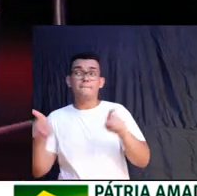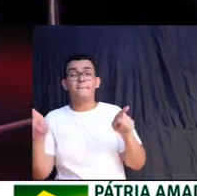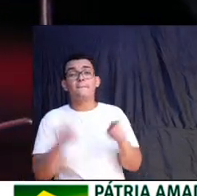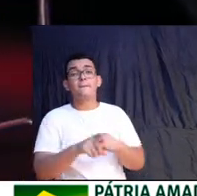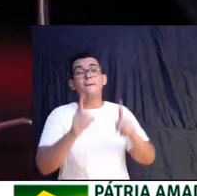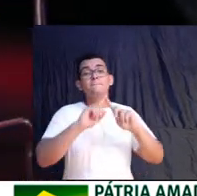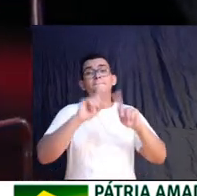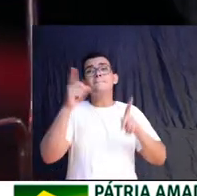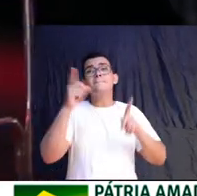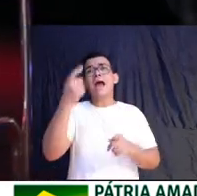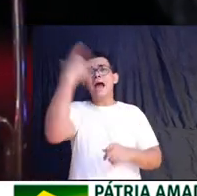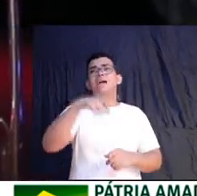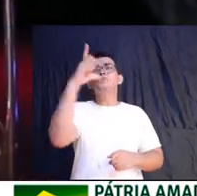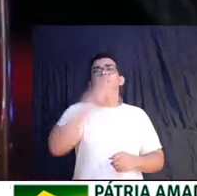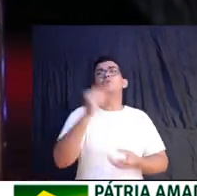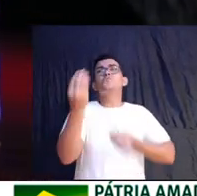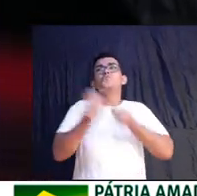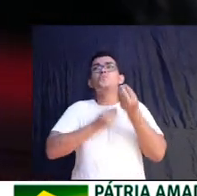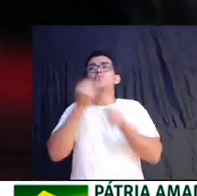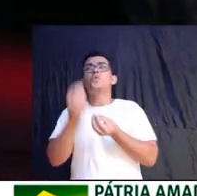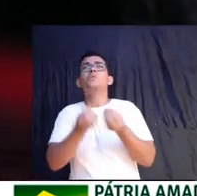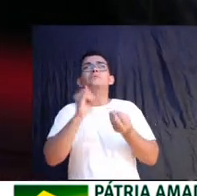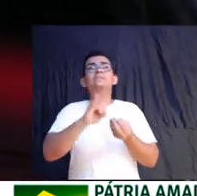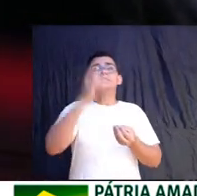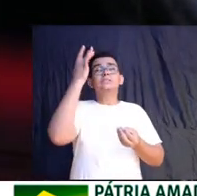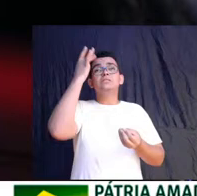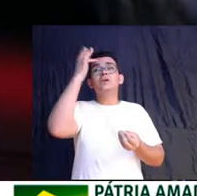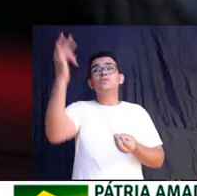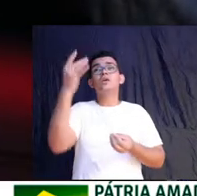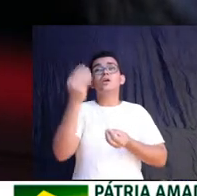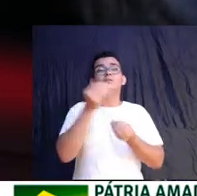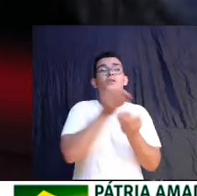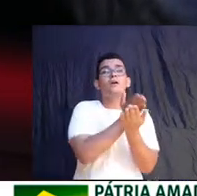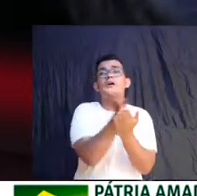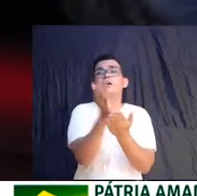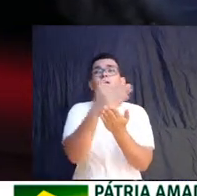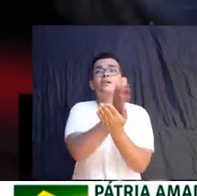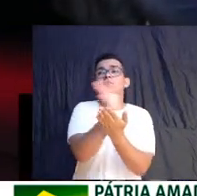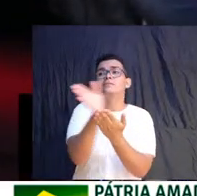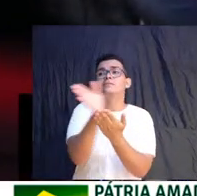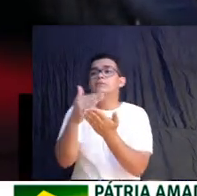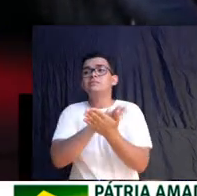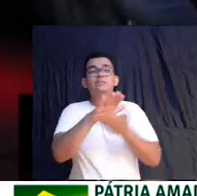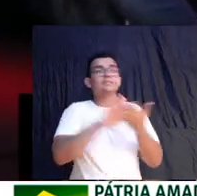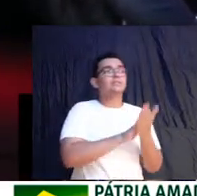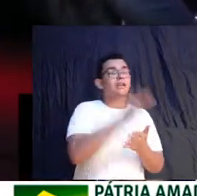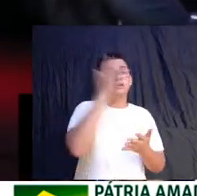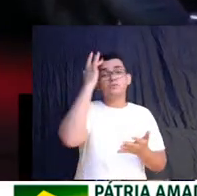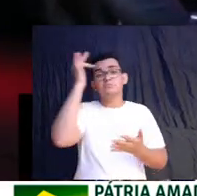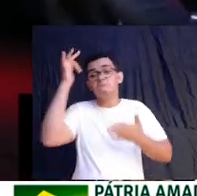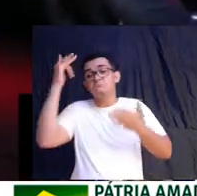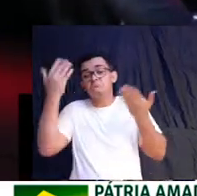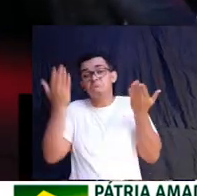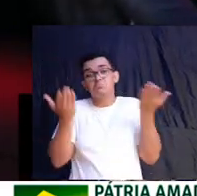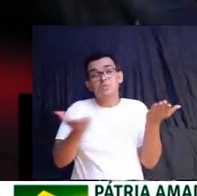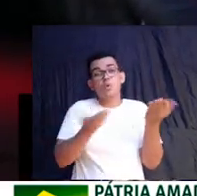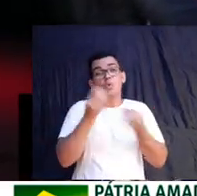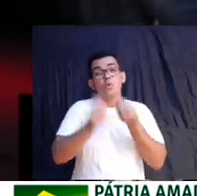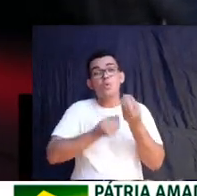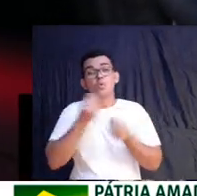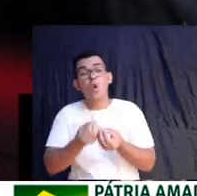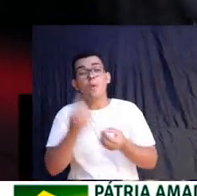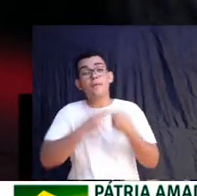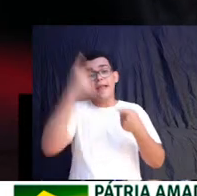Sair de que jeito, se nem sei o rumo para onde vou? Muito vagamente me lembro